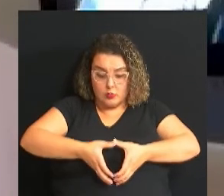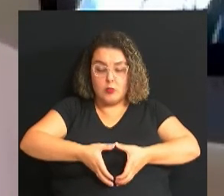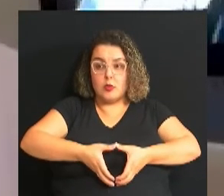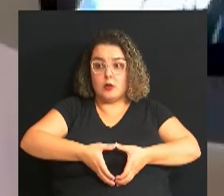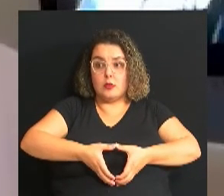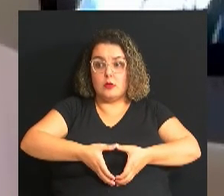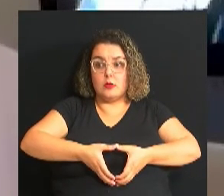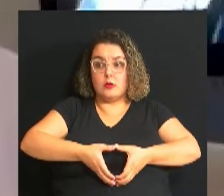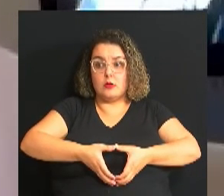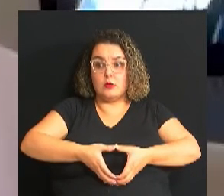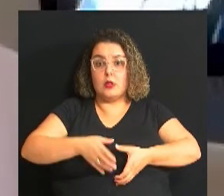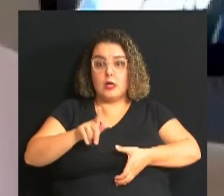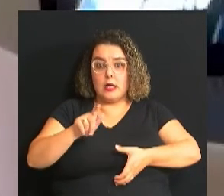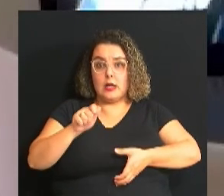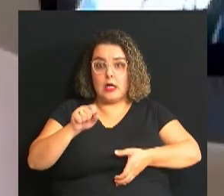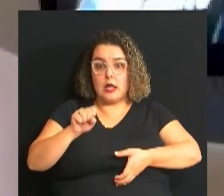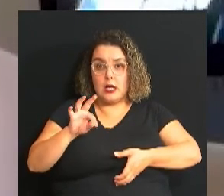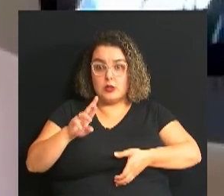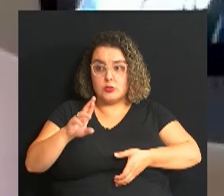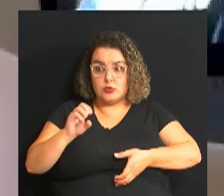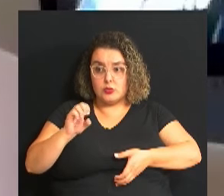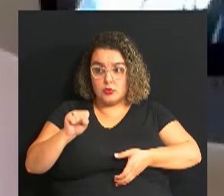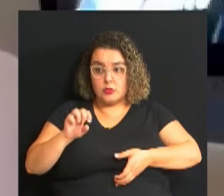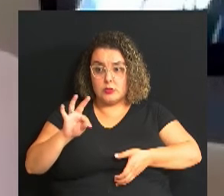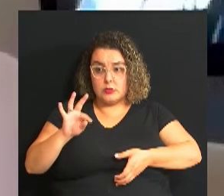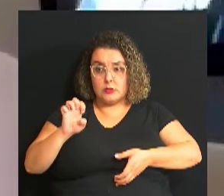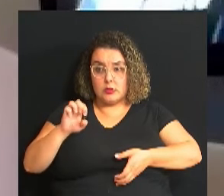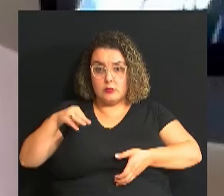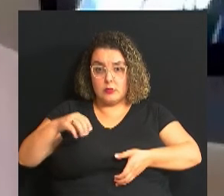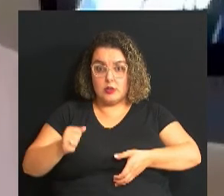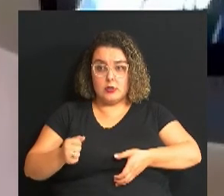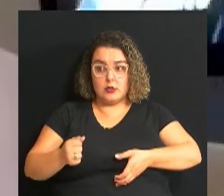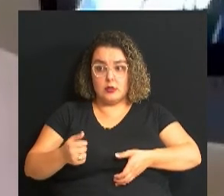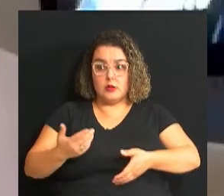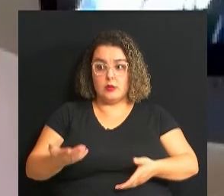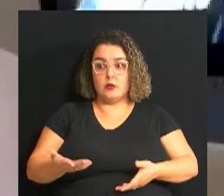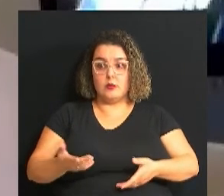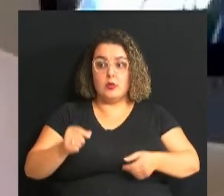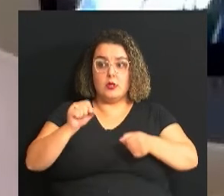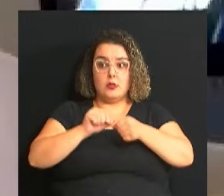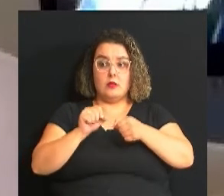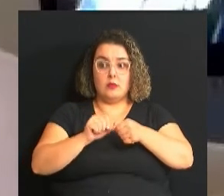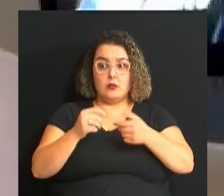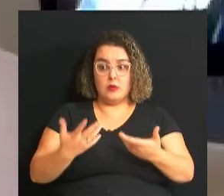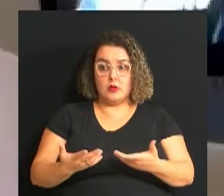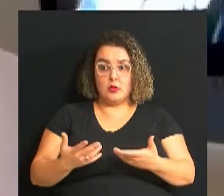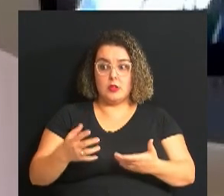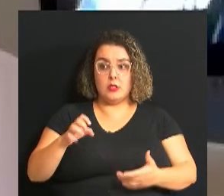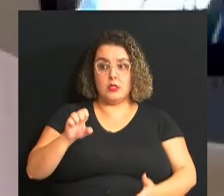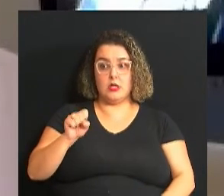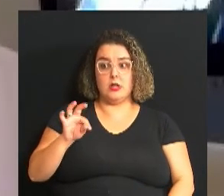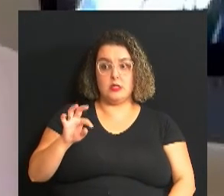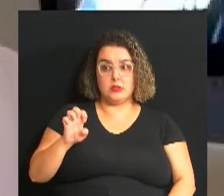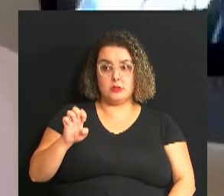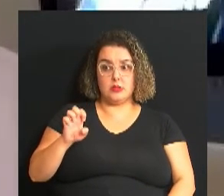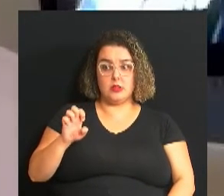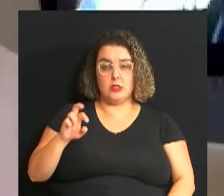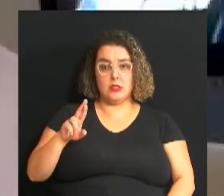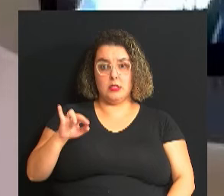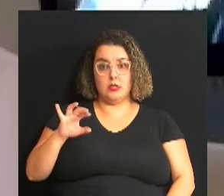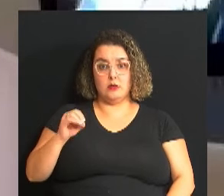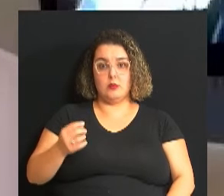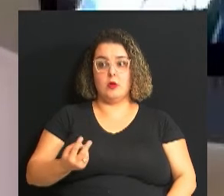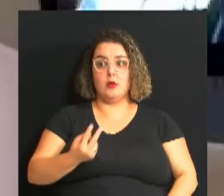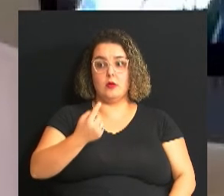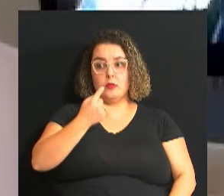uma gastrostomia, é uma esterilização do estômago. Então você faz essa esterilização, tem uma sondinha, essa sondinha é